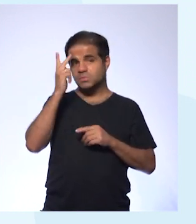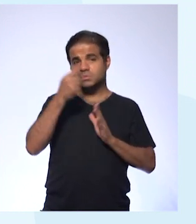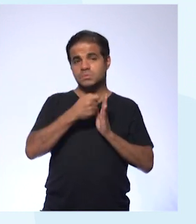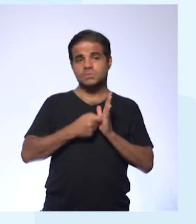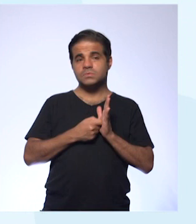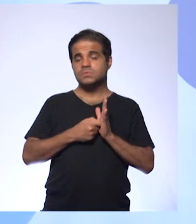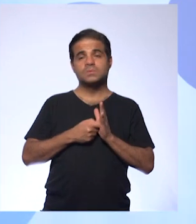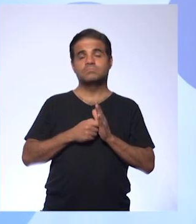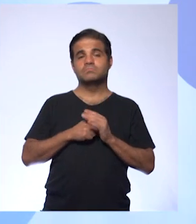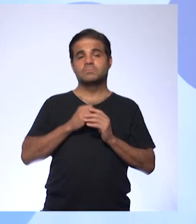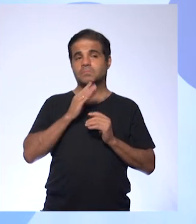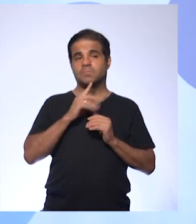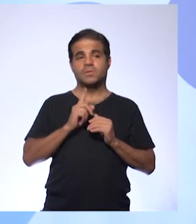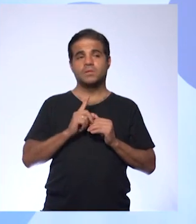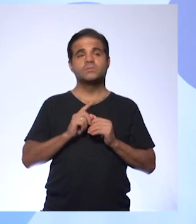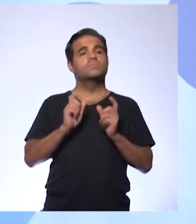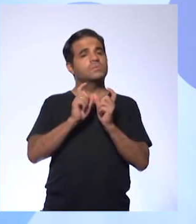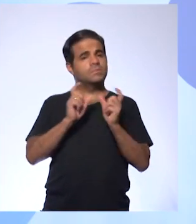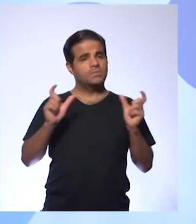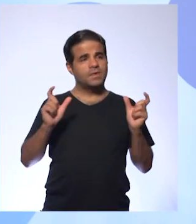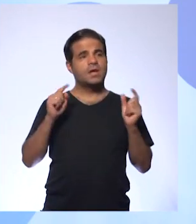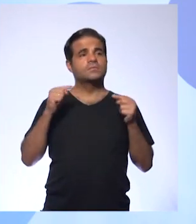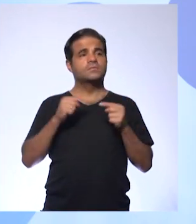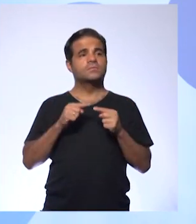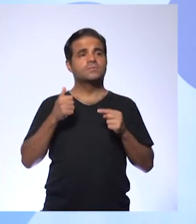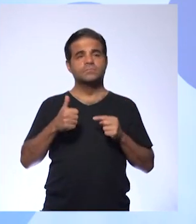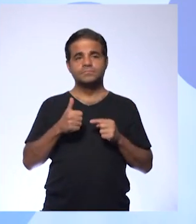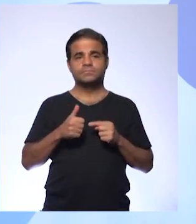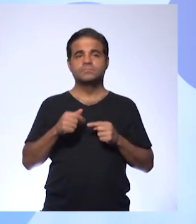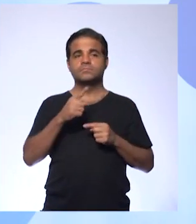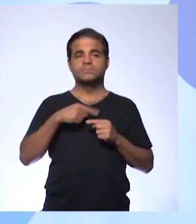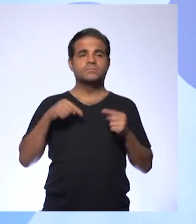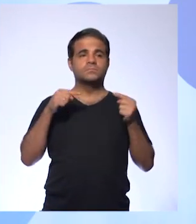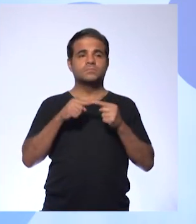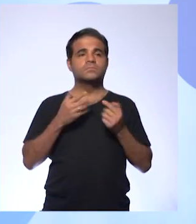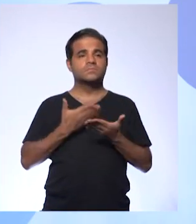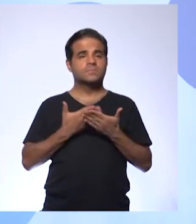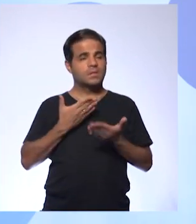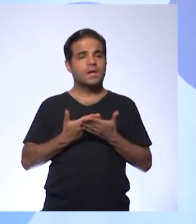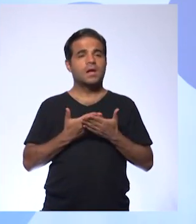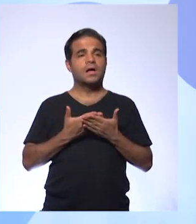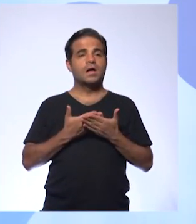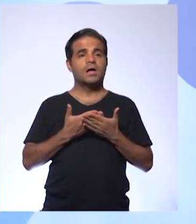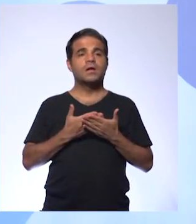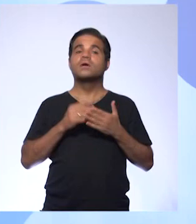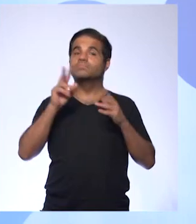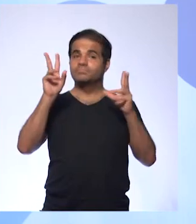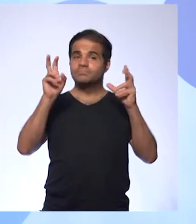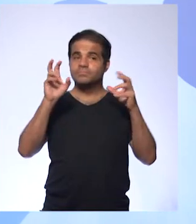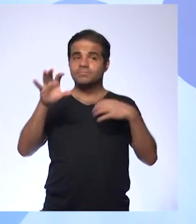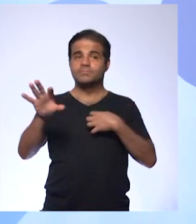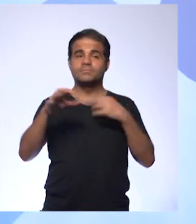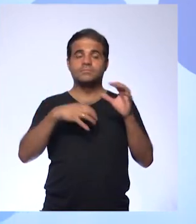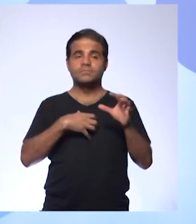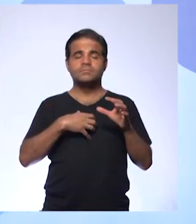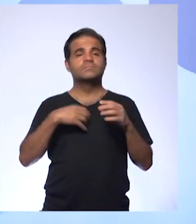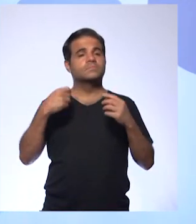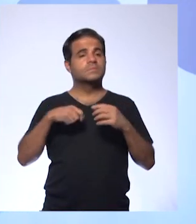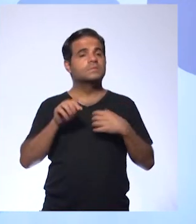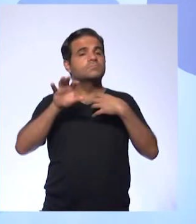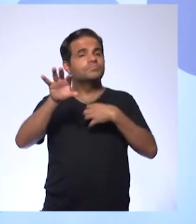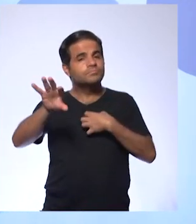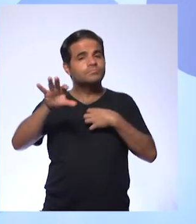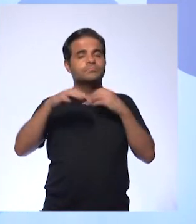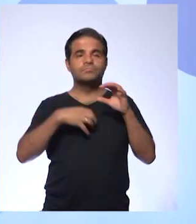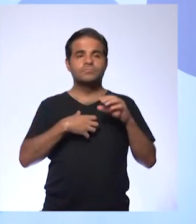autor desconhecido, mas faz bastante sentido com o tema da nossa aula, né? A questão da empatia, da gente se